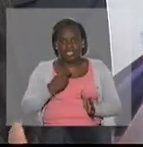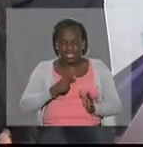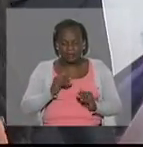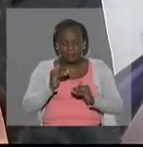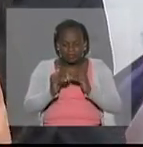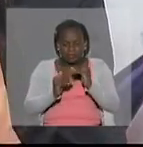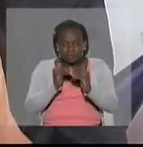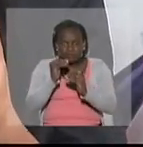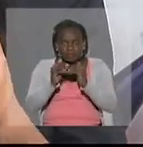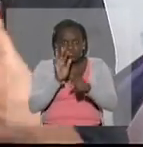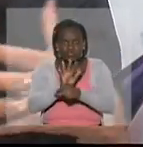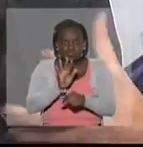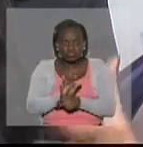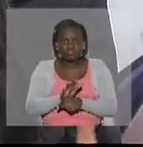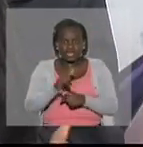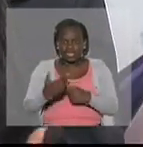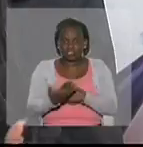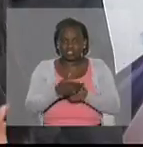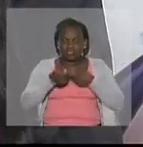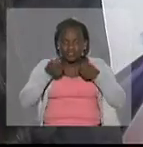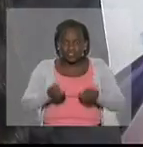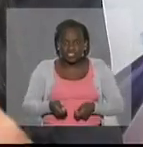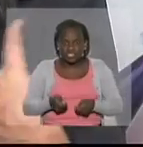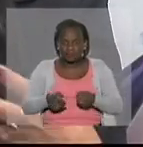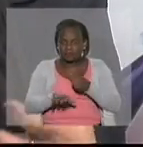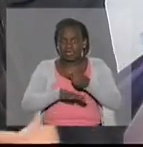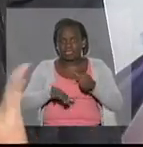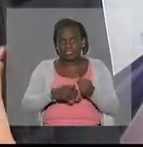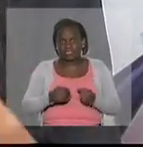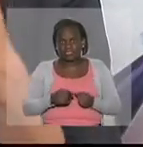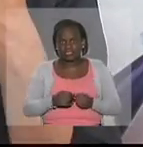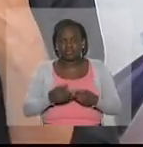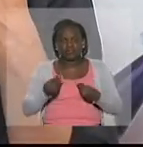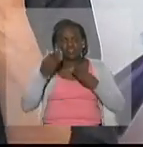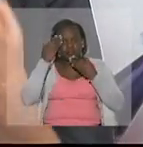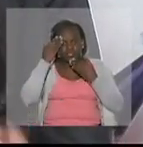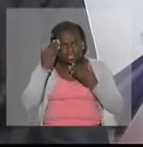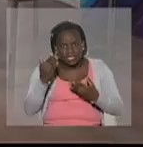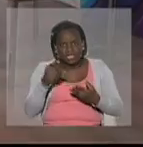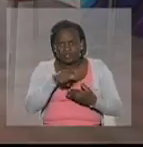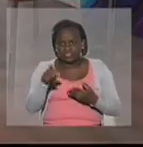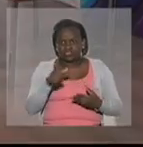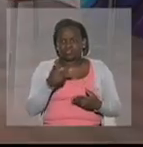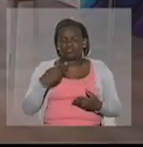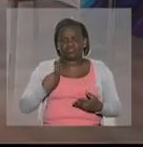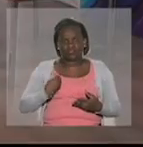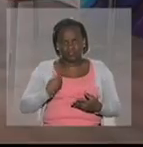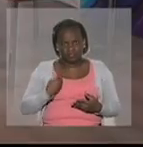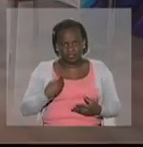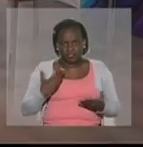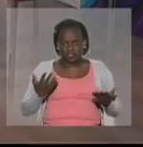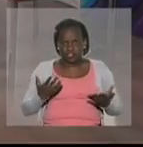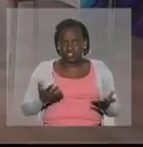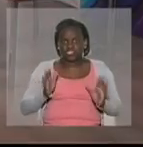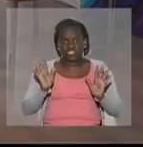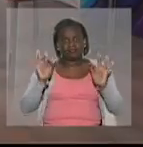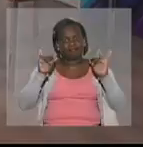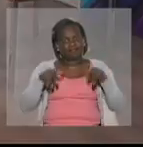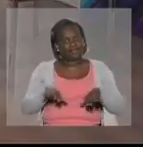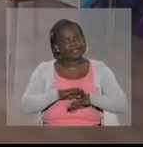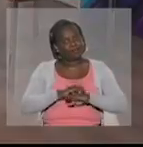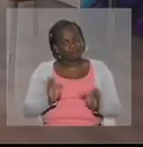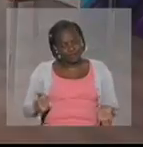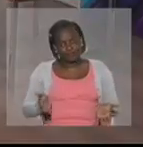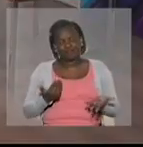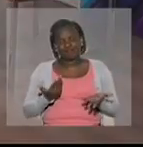vida que é de construção né são os nossos alicerces é a nossa base gente Muitíssimo obrigada pela presença de vocês aqui no programa já